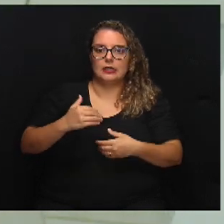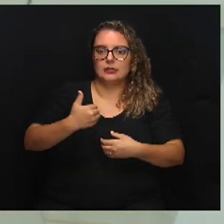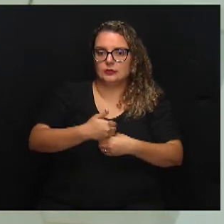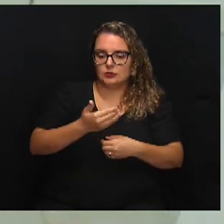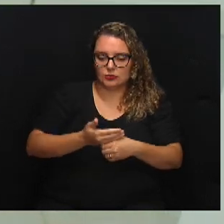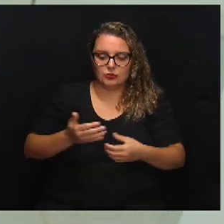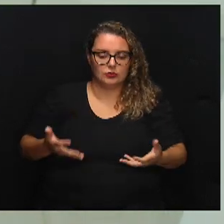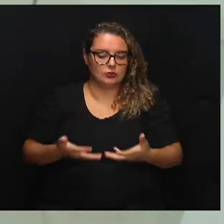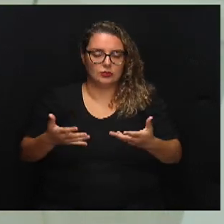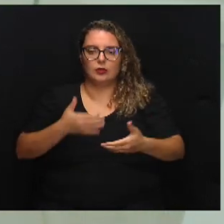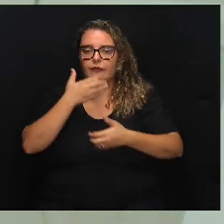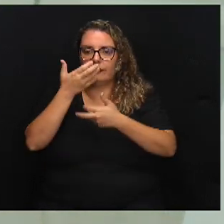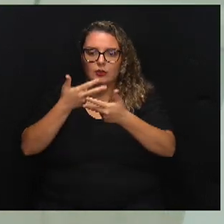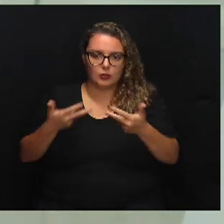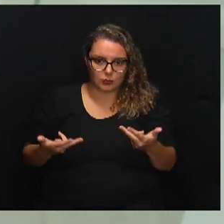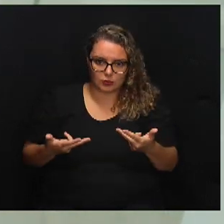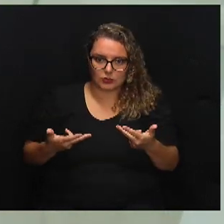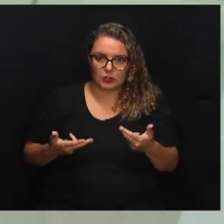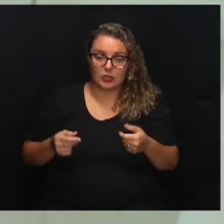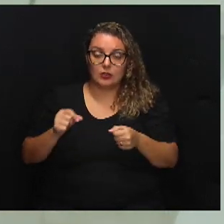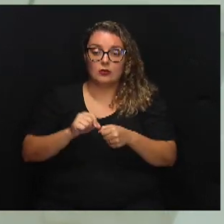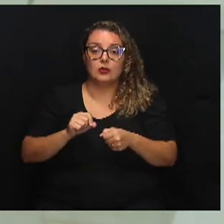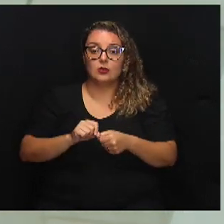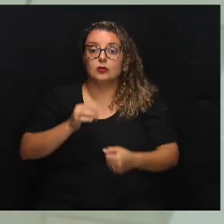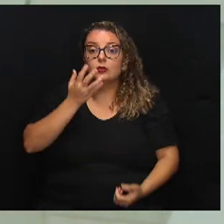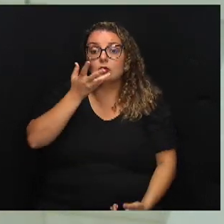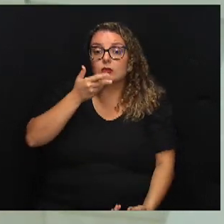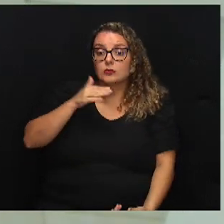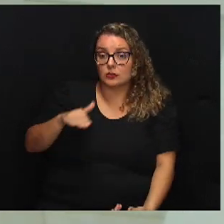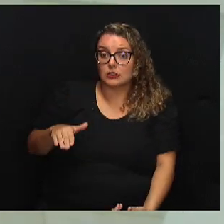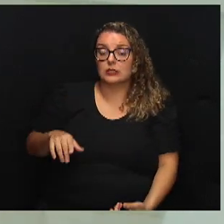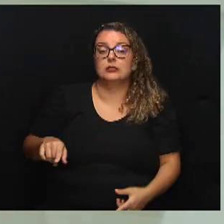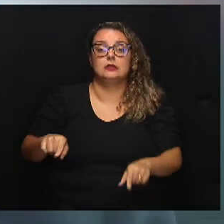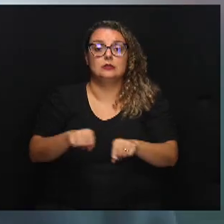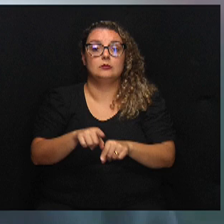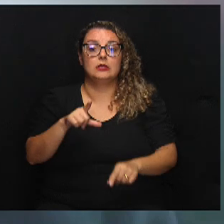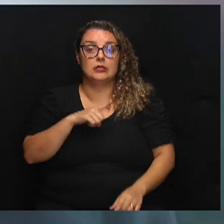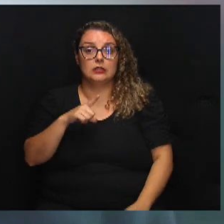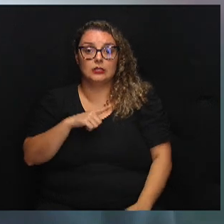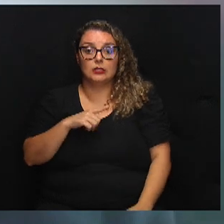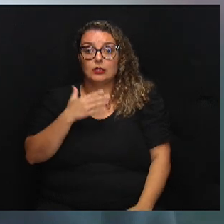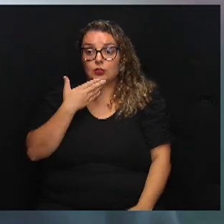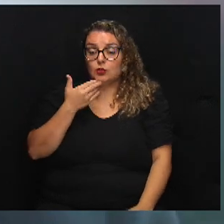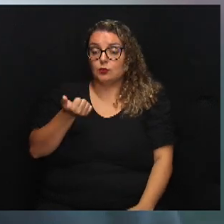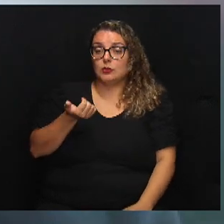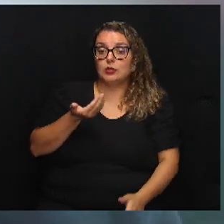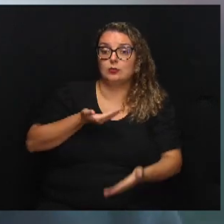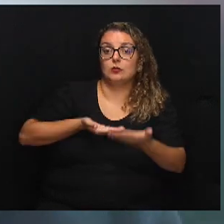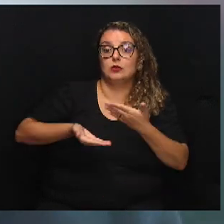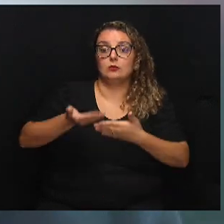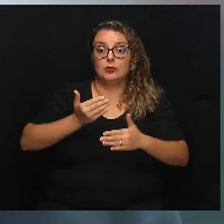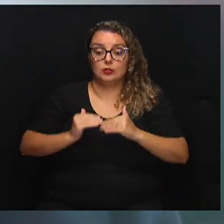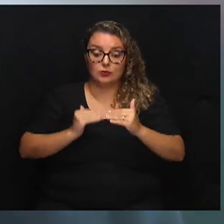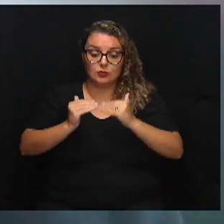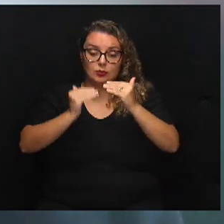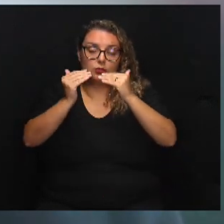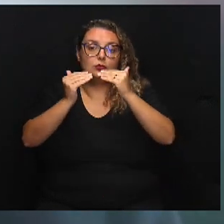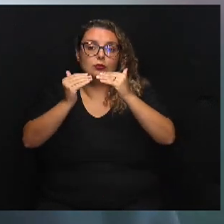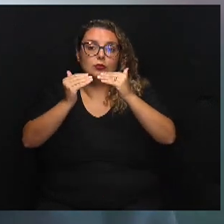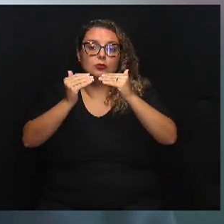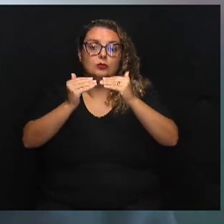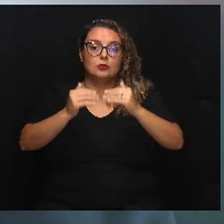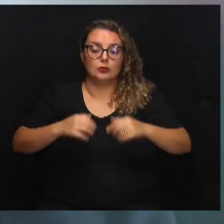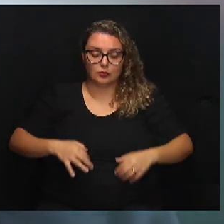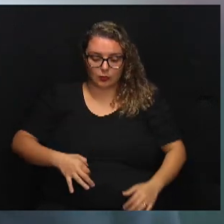legumes, frutas, faz com que a criança tenha também uma melhor interação com o desenvolvimento do seu